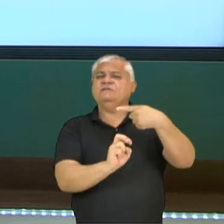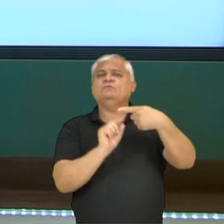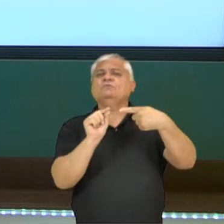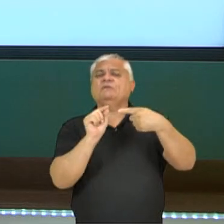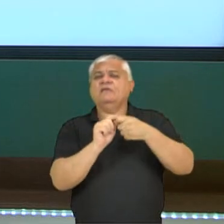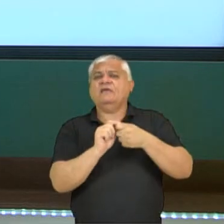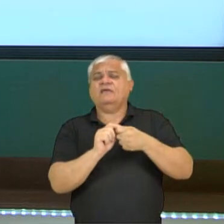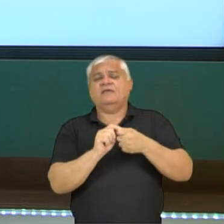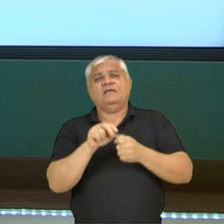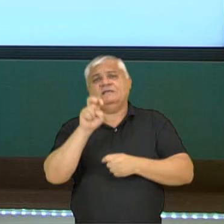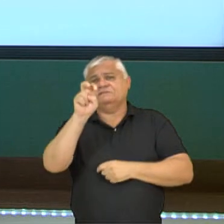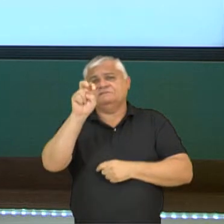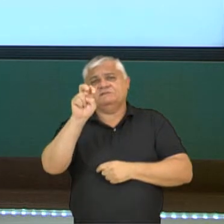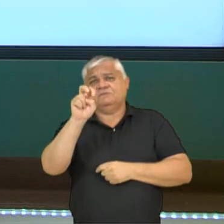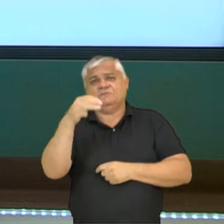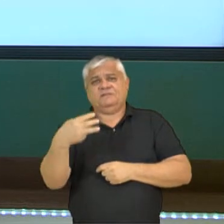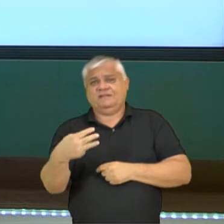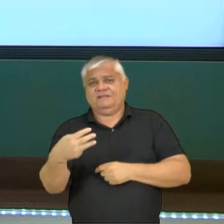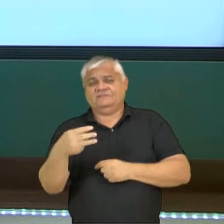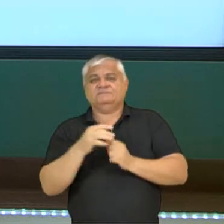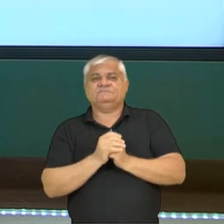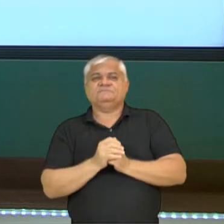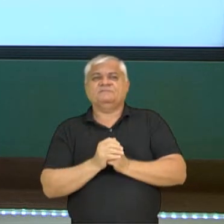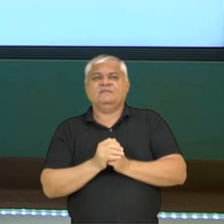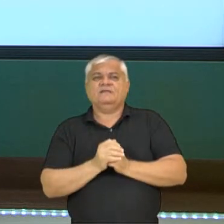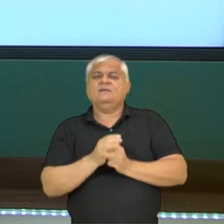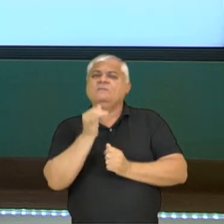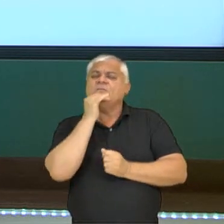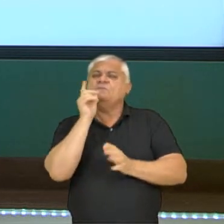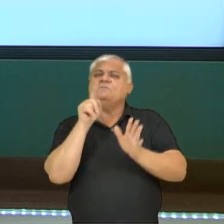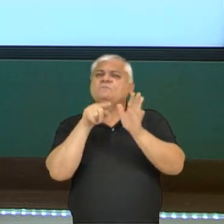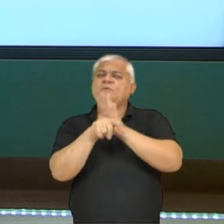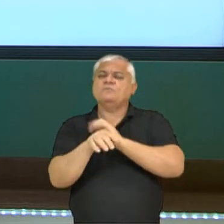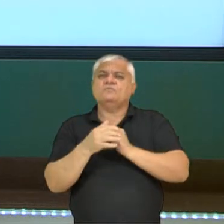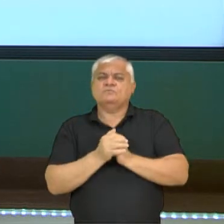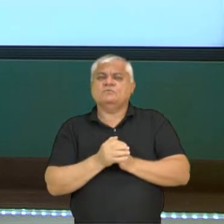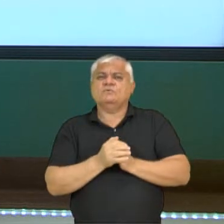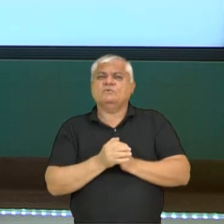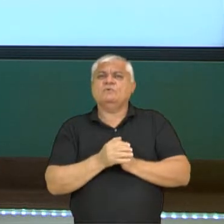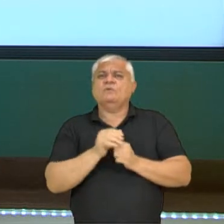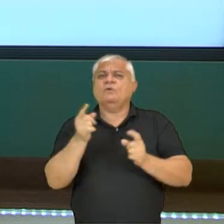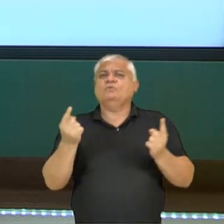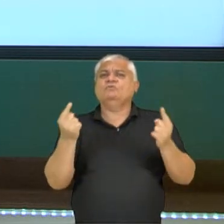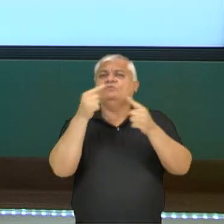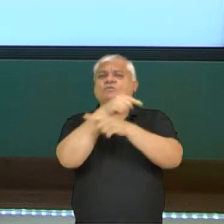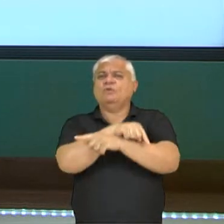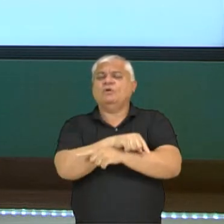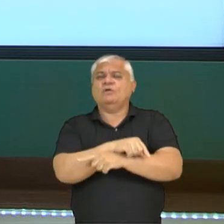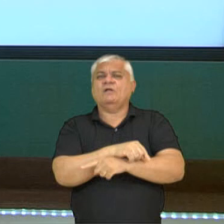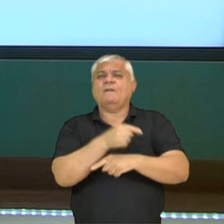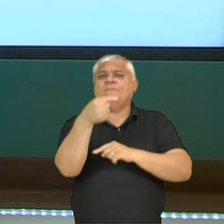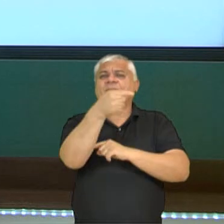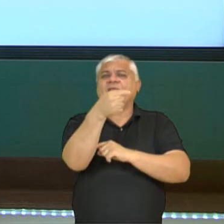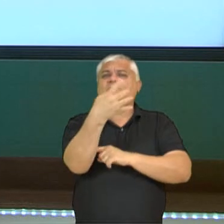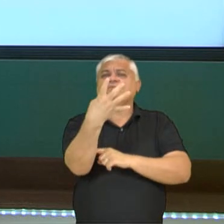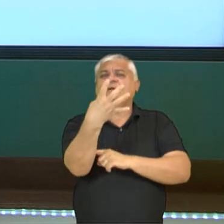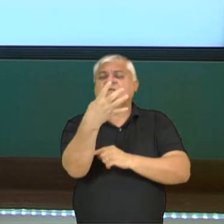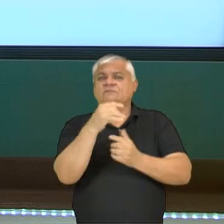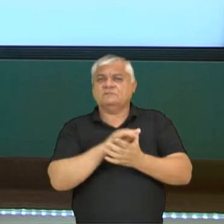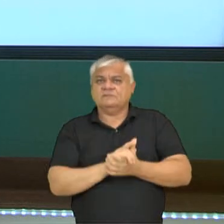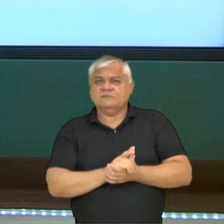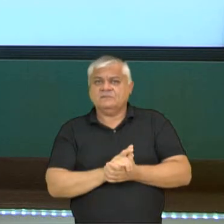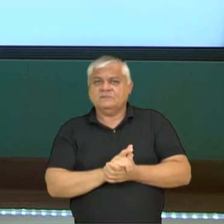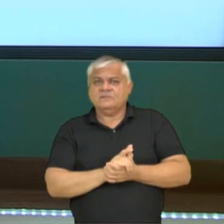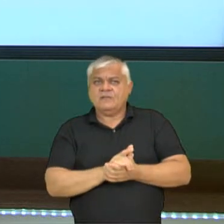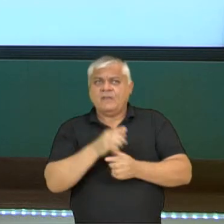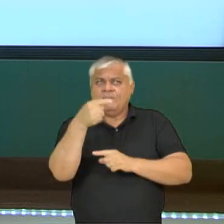3/5, 5/3. Mas, e quando eu pergunto assim, olha, qual é o inverso de -4?